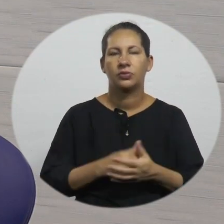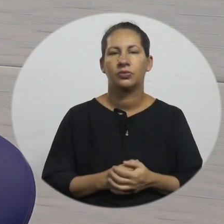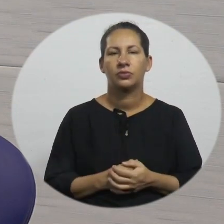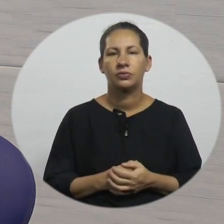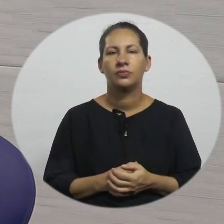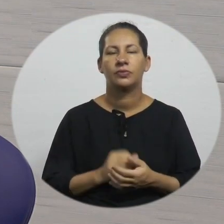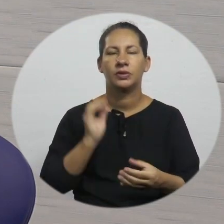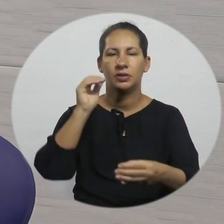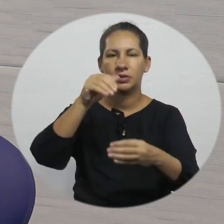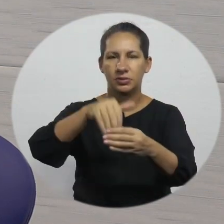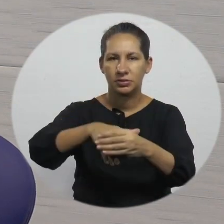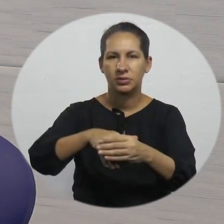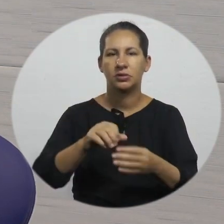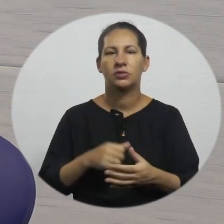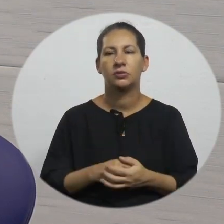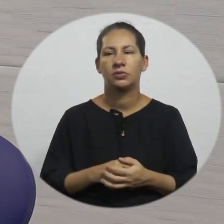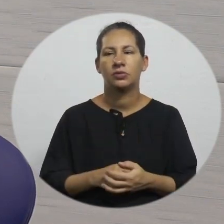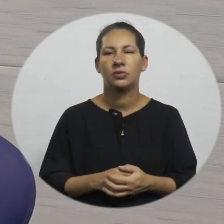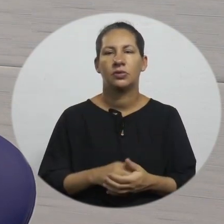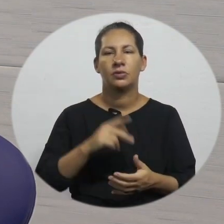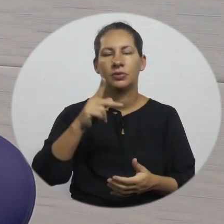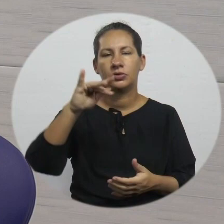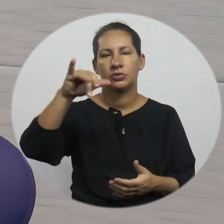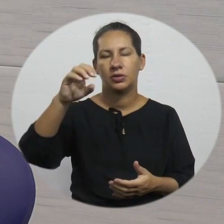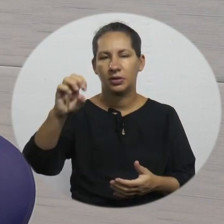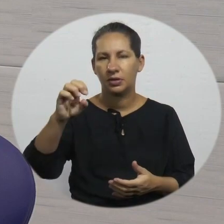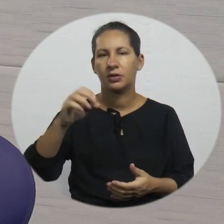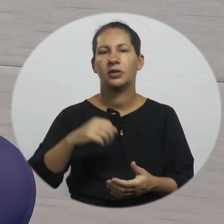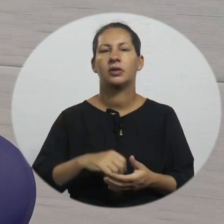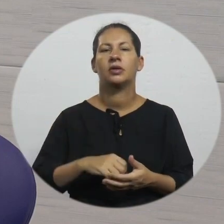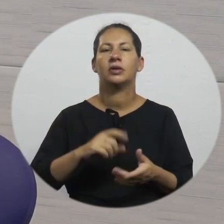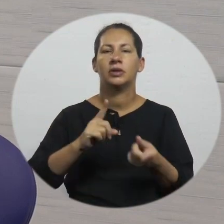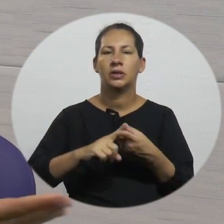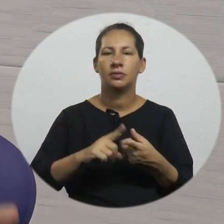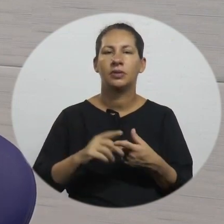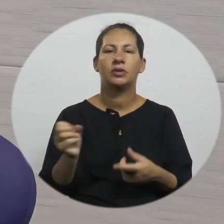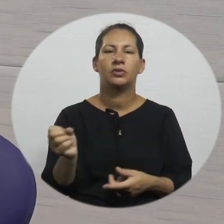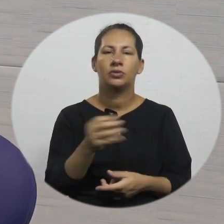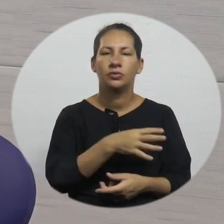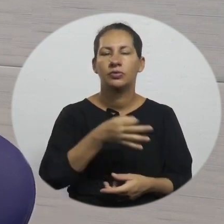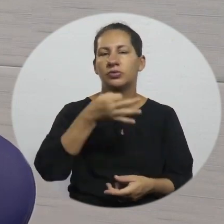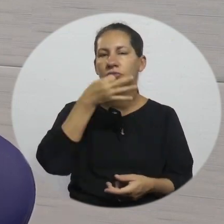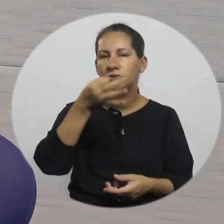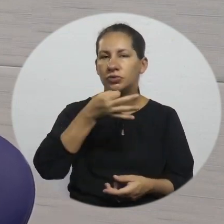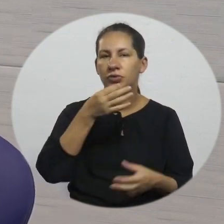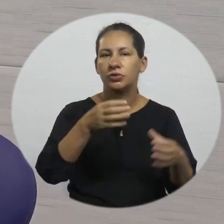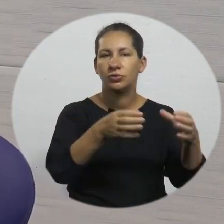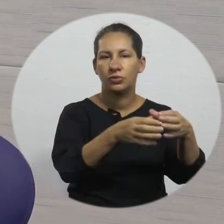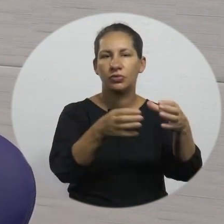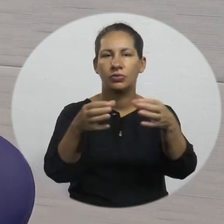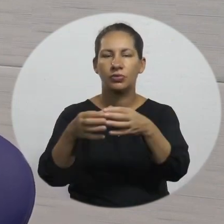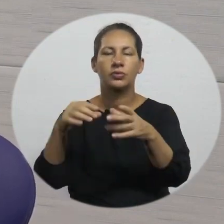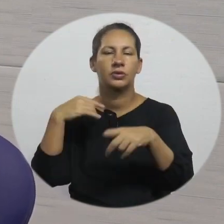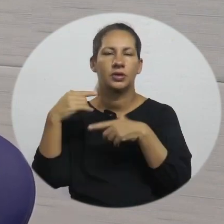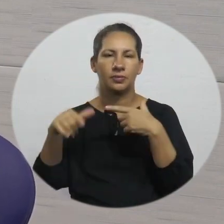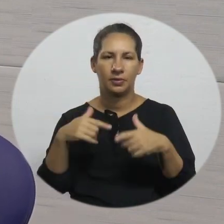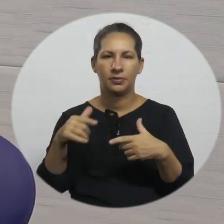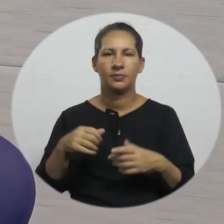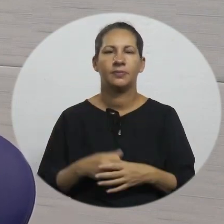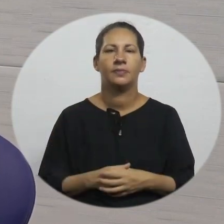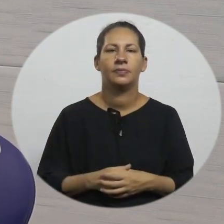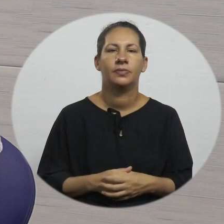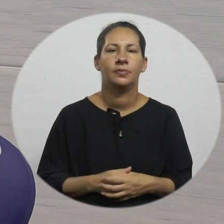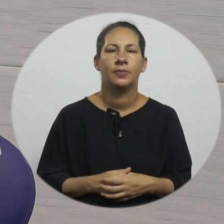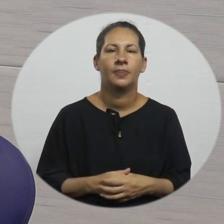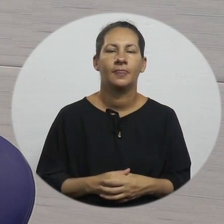não fizeram nenhuma eleição utilizando o PJE, e ainda entra uma outra novidade sugerida pelos grupos de trabalho de eleição,